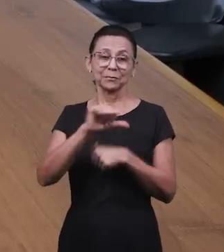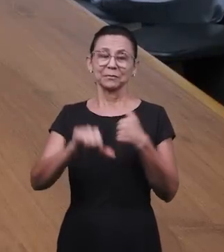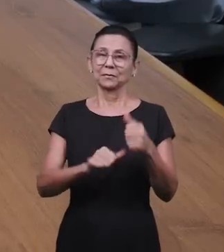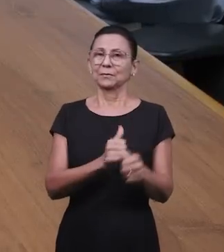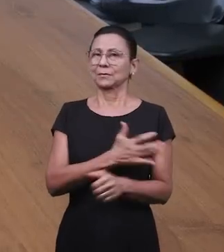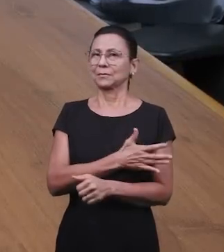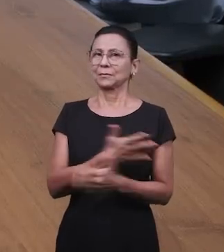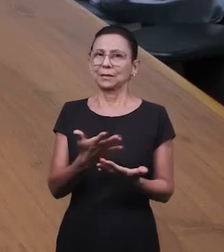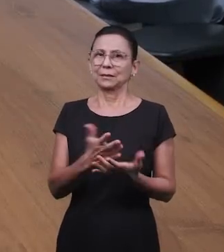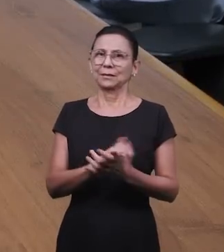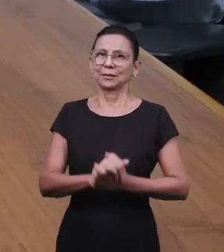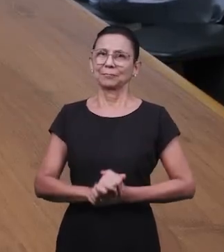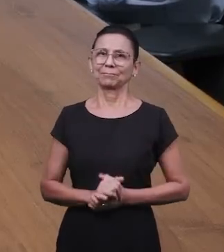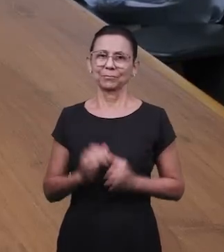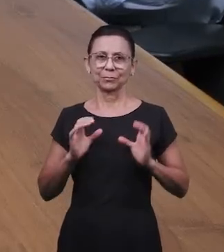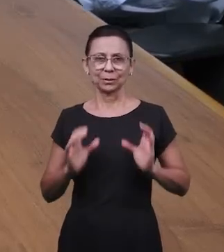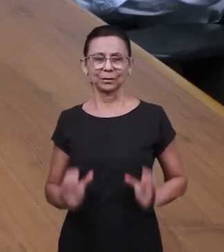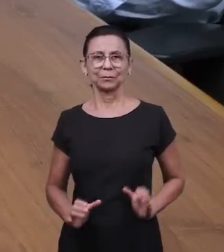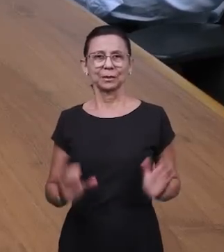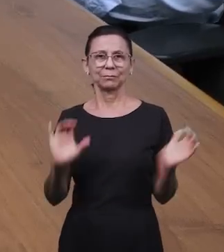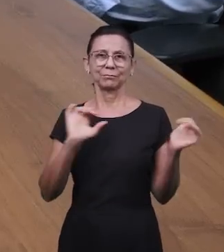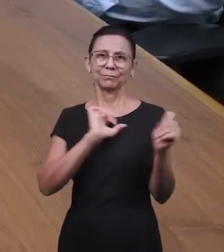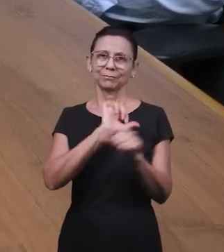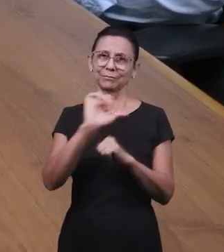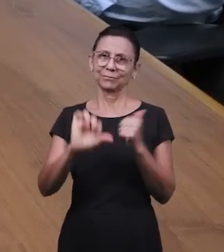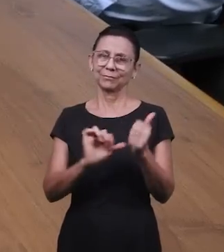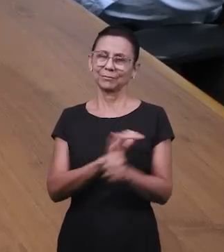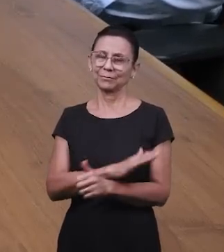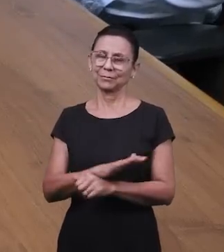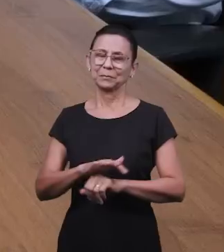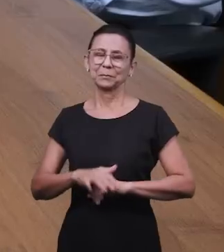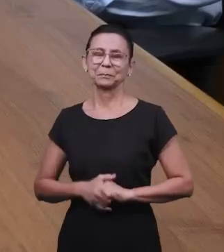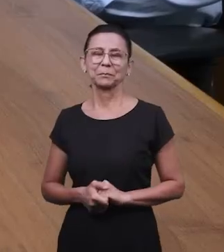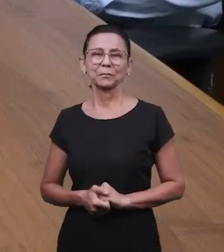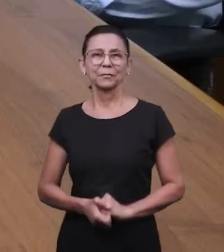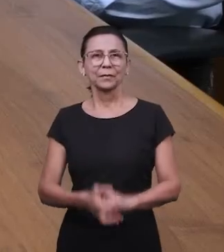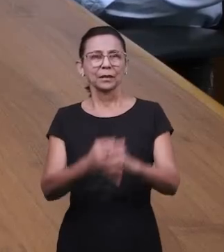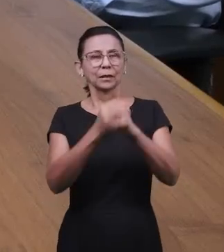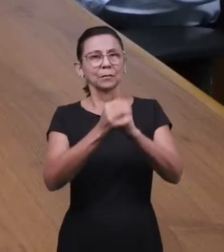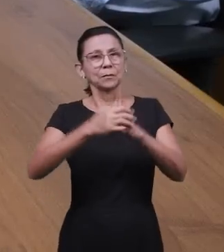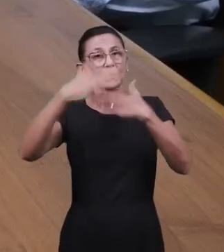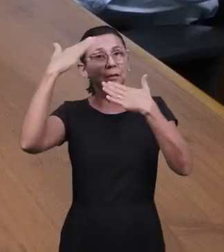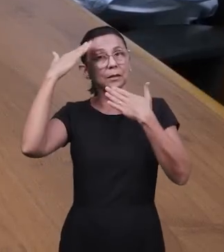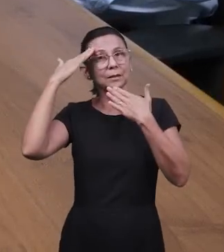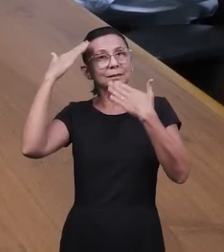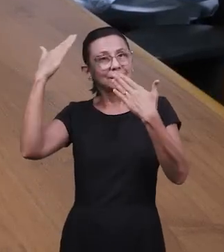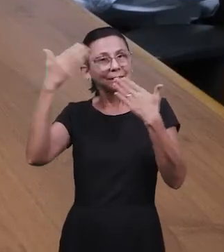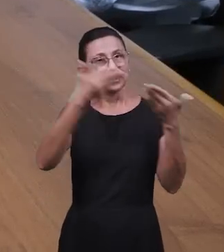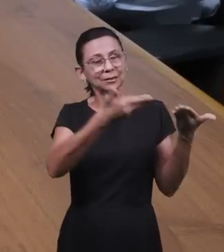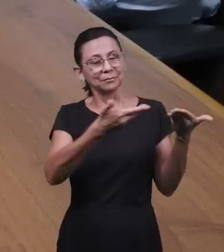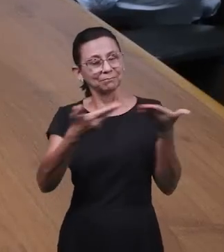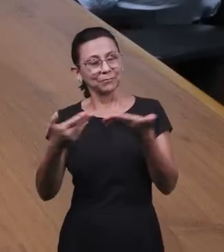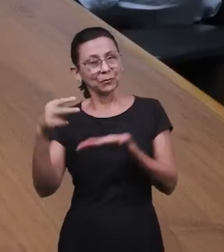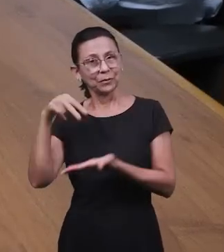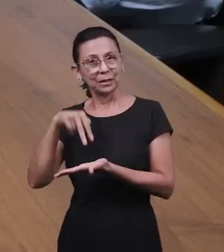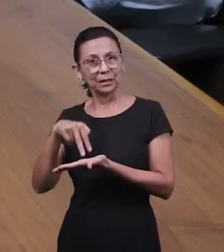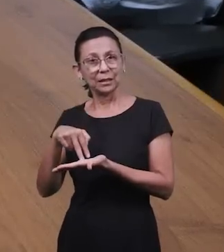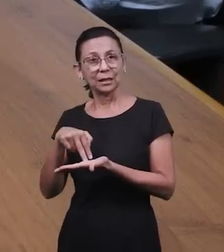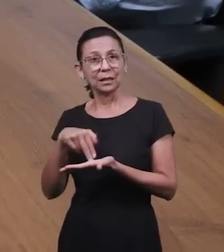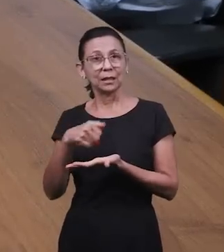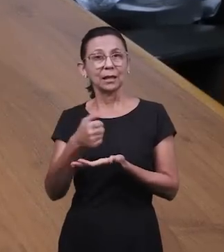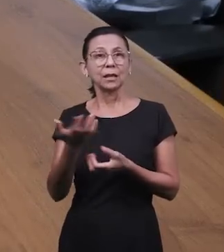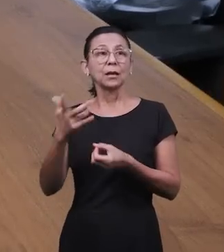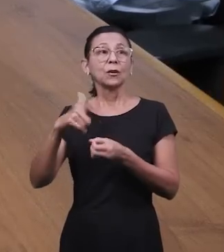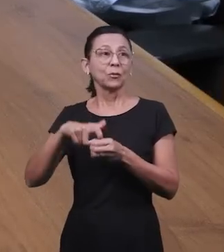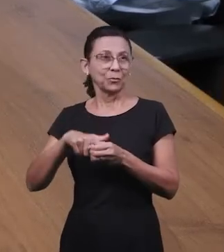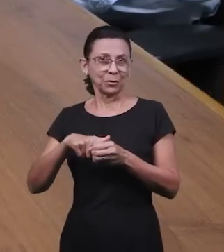É forma de vida. Amém, Diniz. Eu quero te agradecer por esse tempo seu e já fica aqui o convite